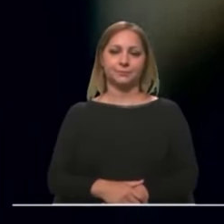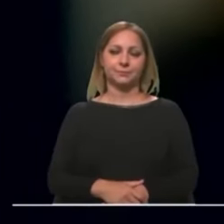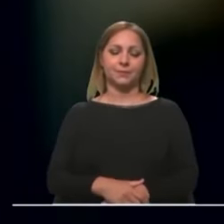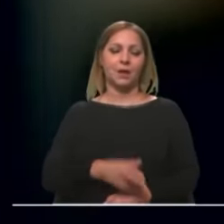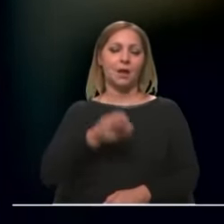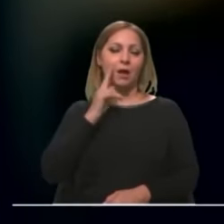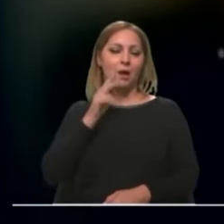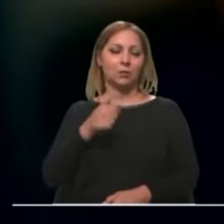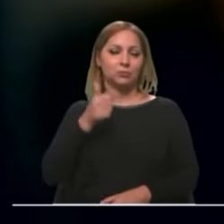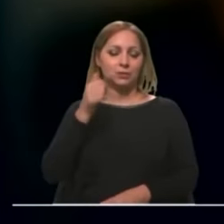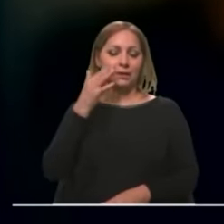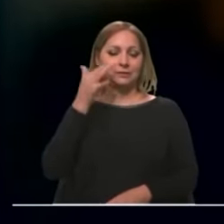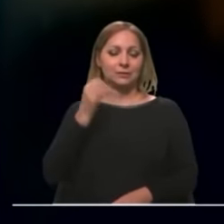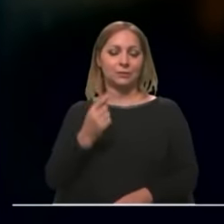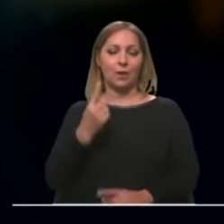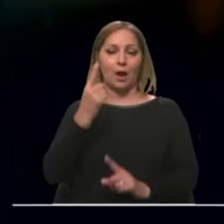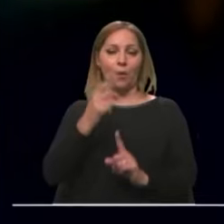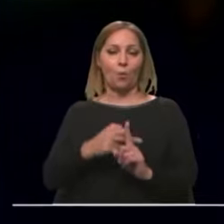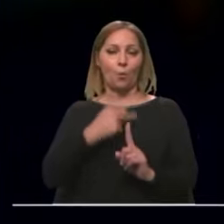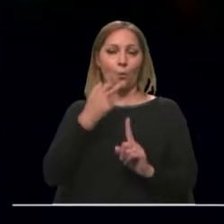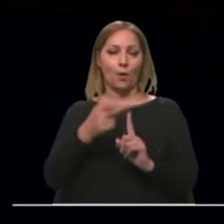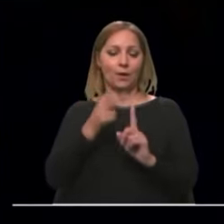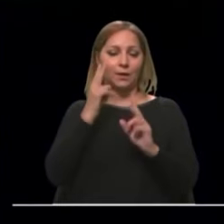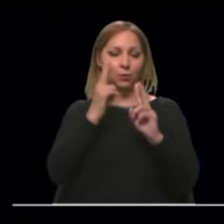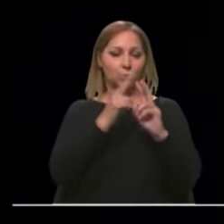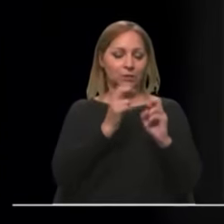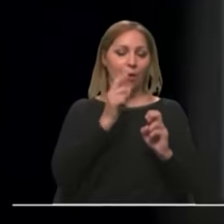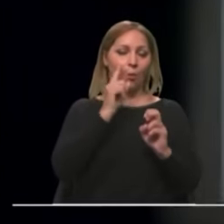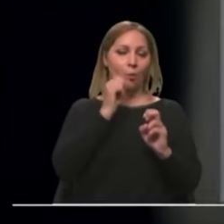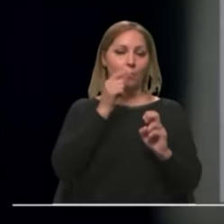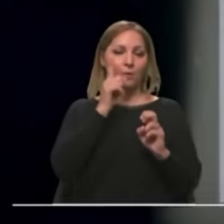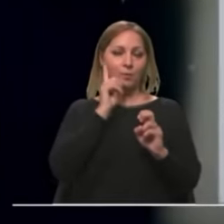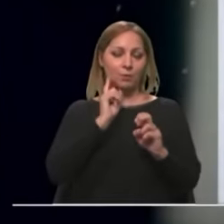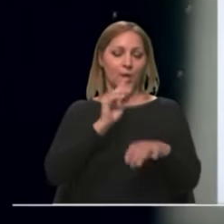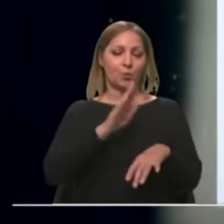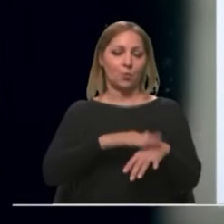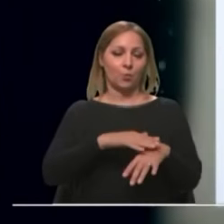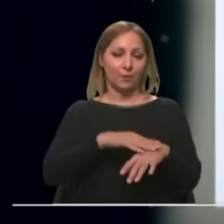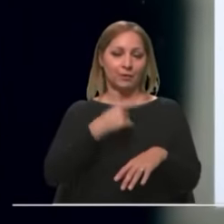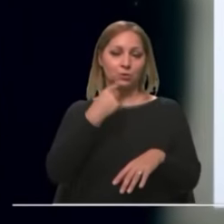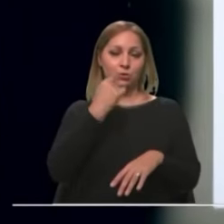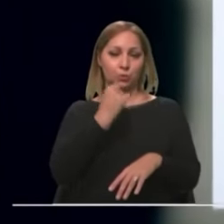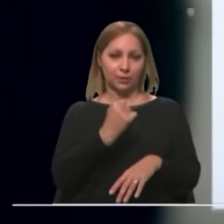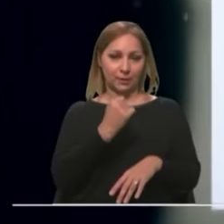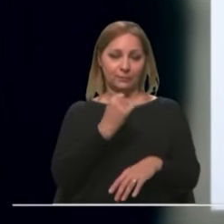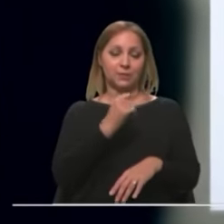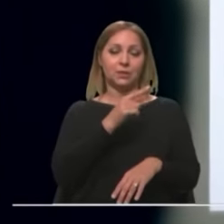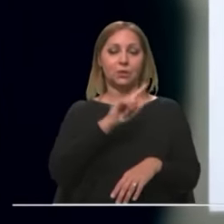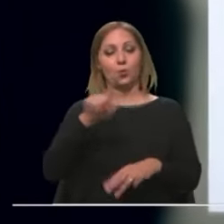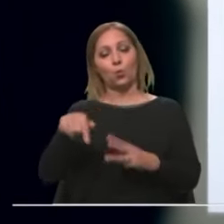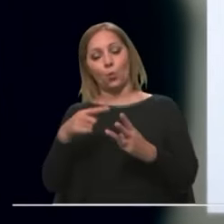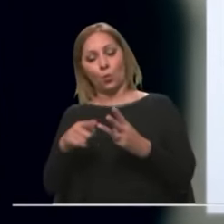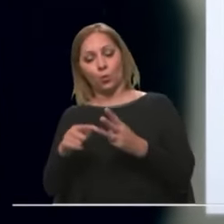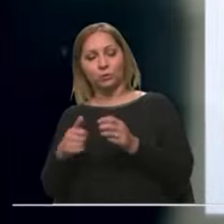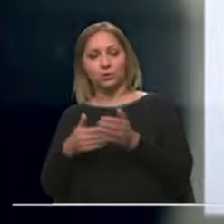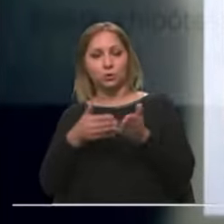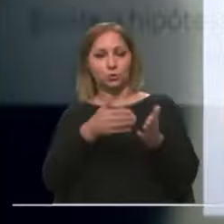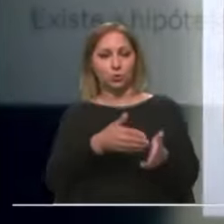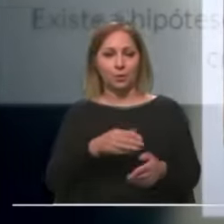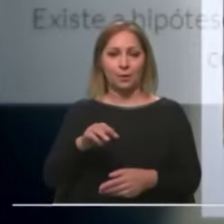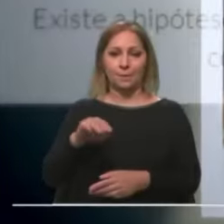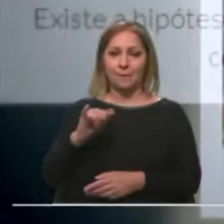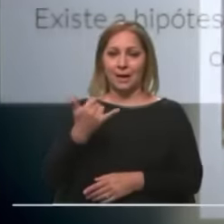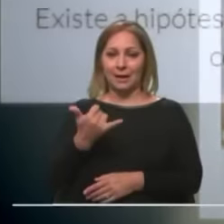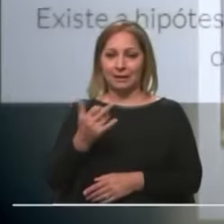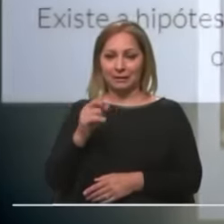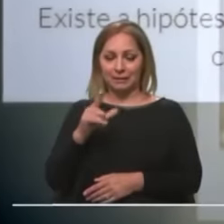autoridades tentam há quase um ano localizar o homem e a mulher responsáveis pelo crime e o cúmplice jamaa tenta refazer a vida